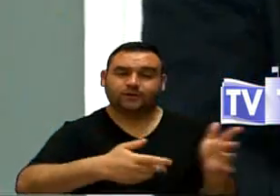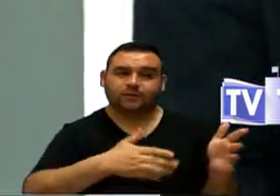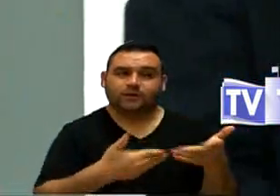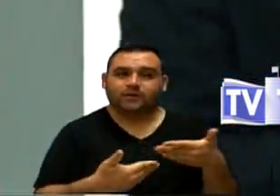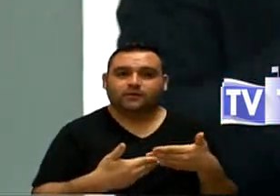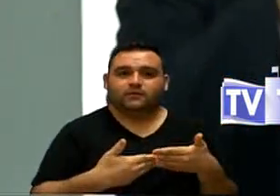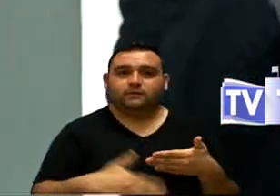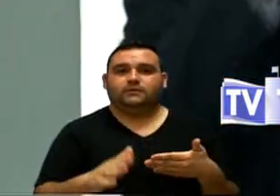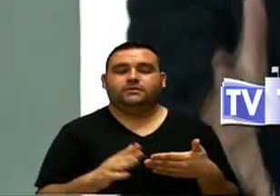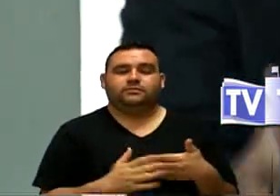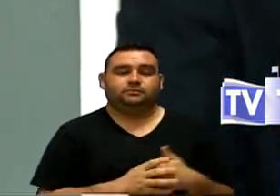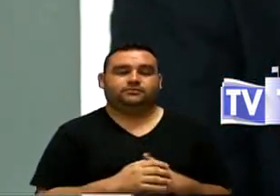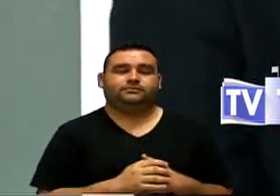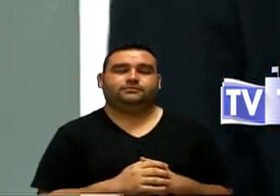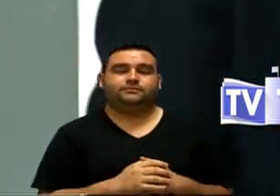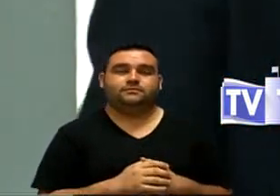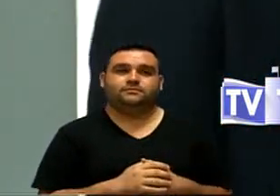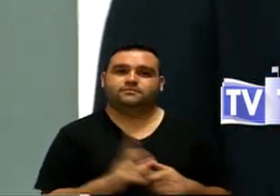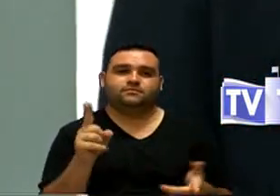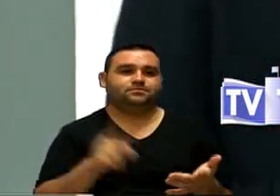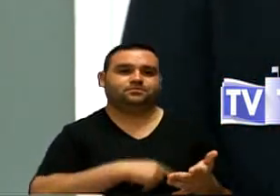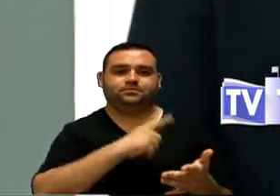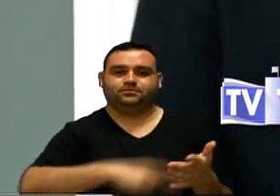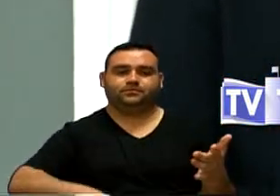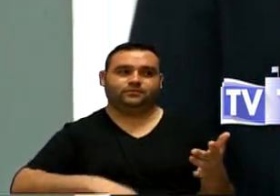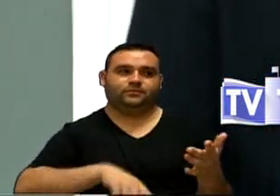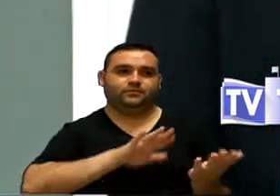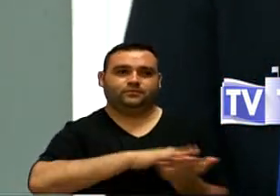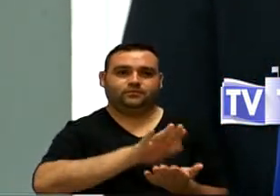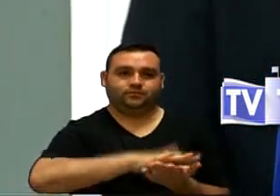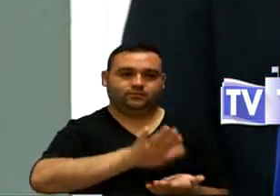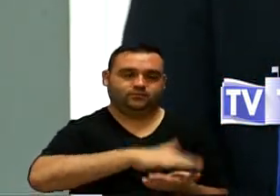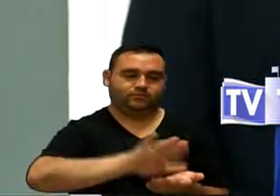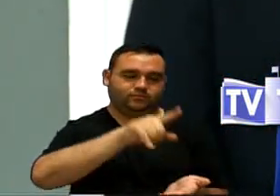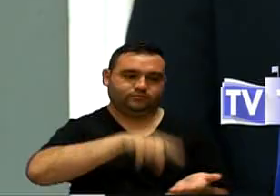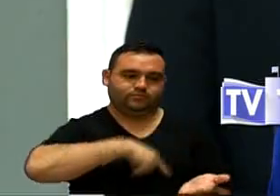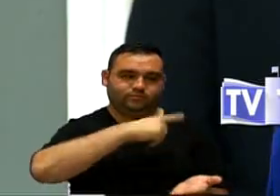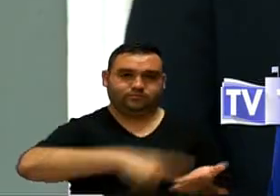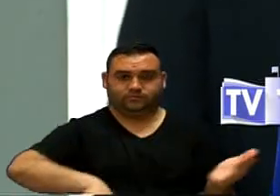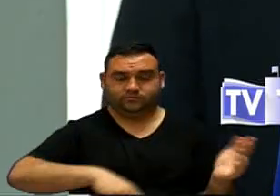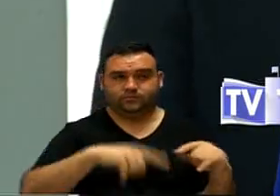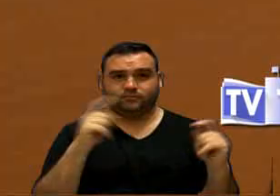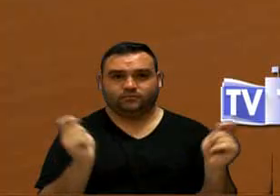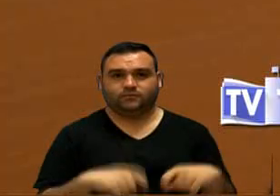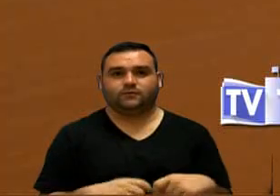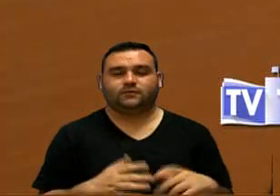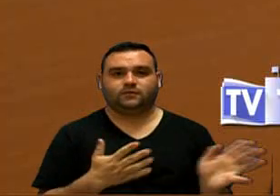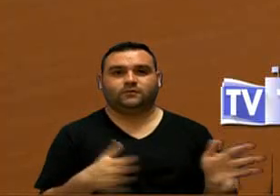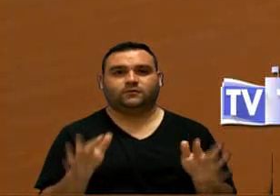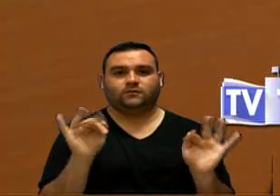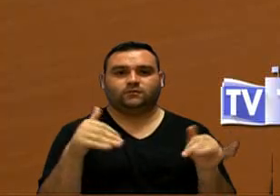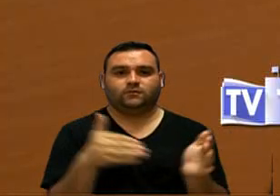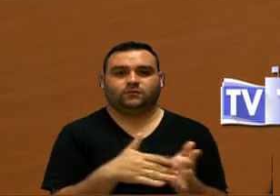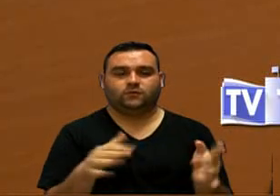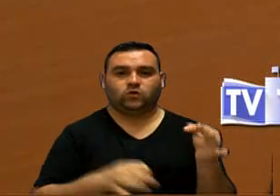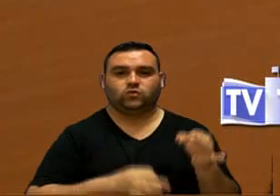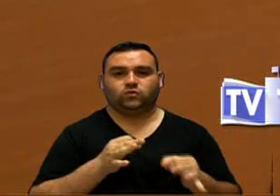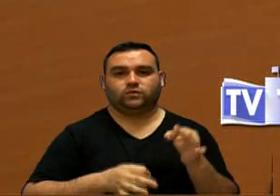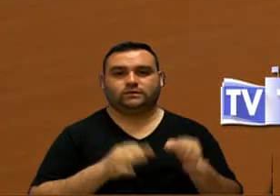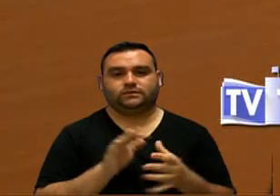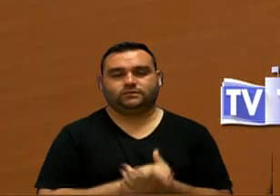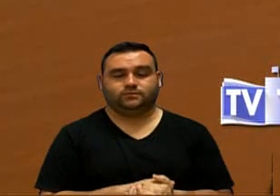vai ser cancelado após a encaminhamento final do juiz.